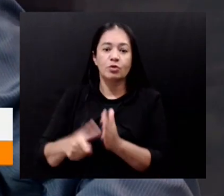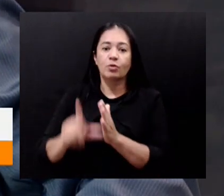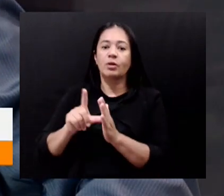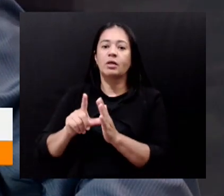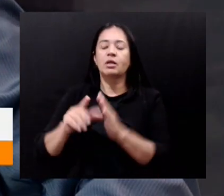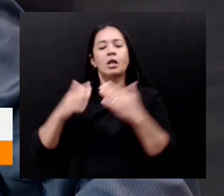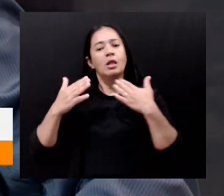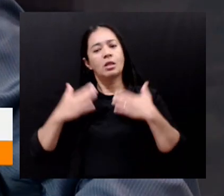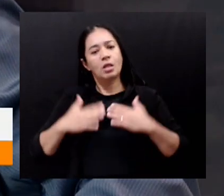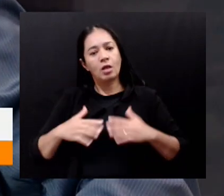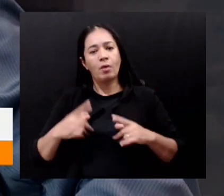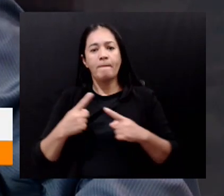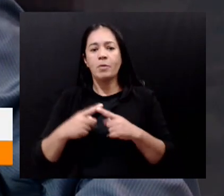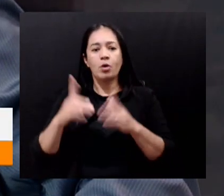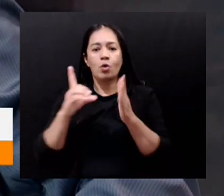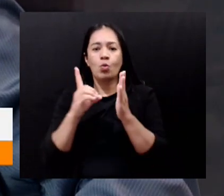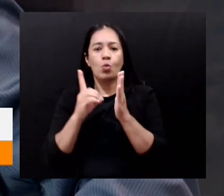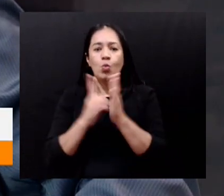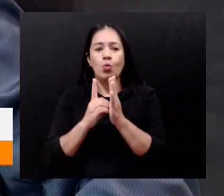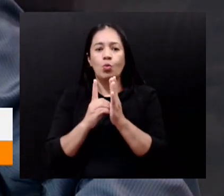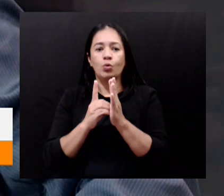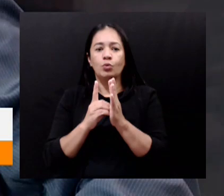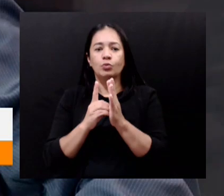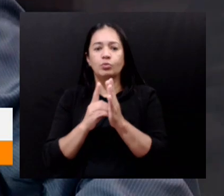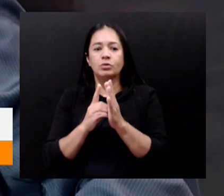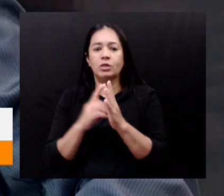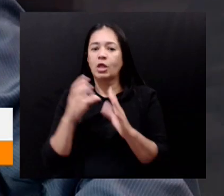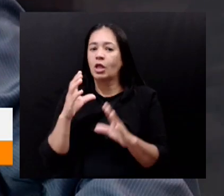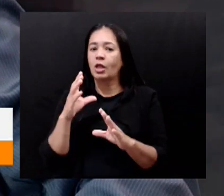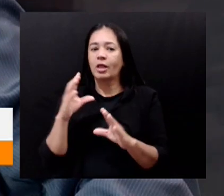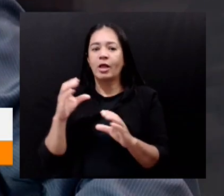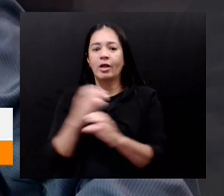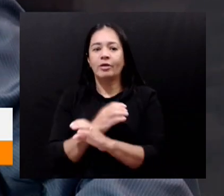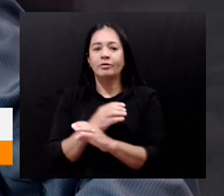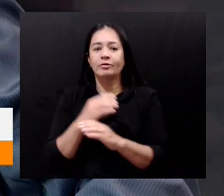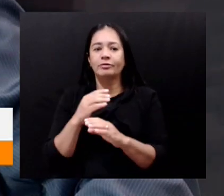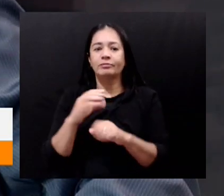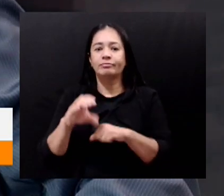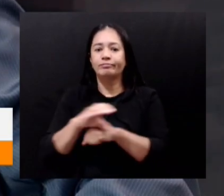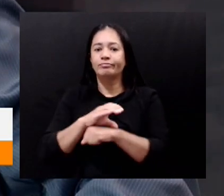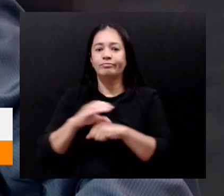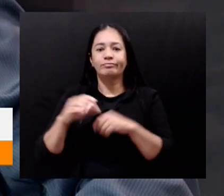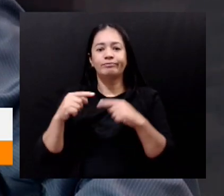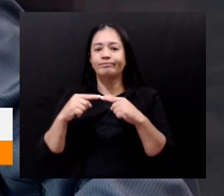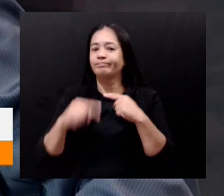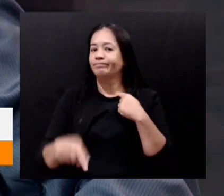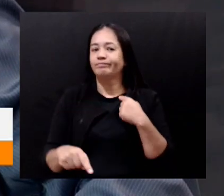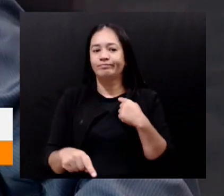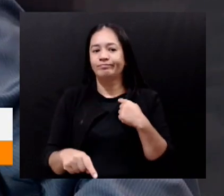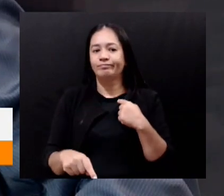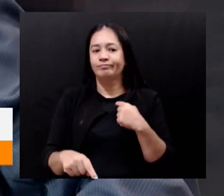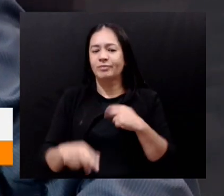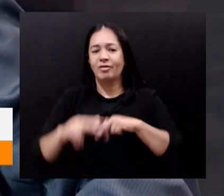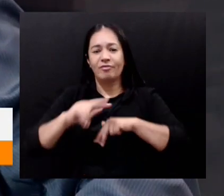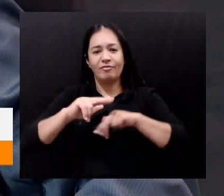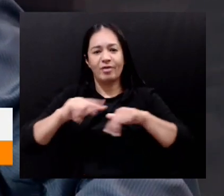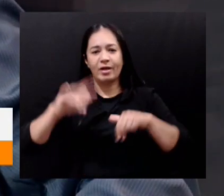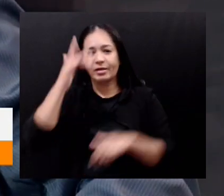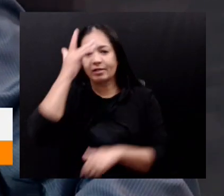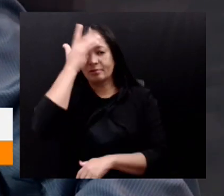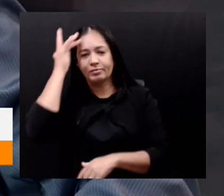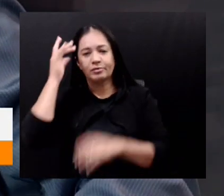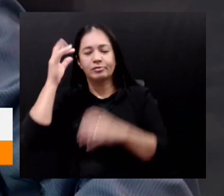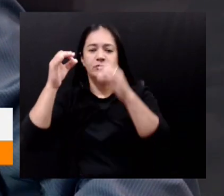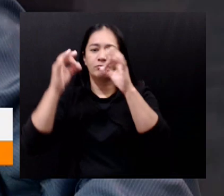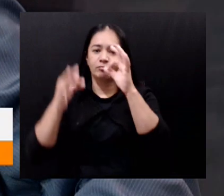decreto, a nosso ver, é totalmente inconstitucional. Vários juristas italianos falaram sobre isso, não sou eu quem está